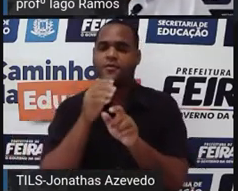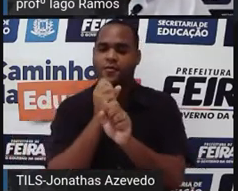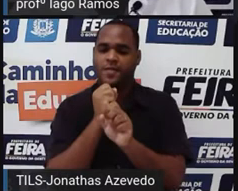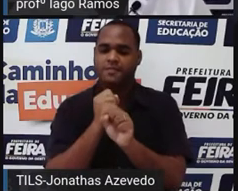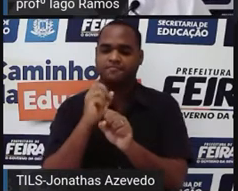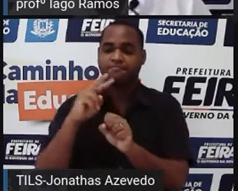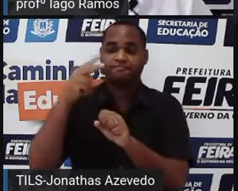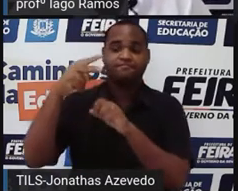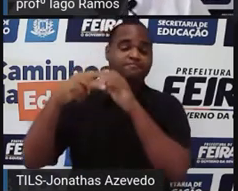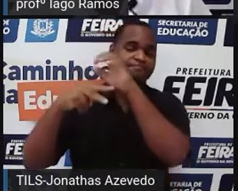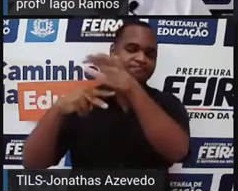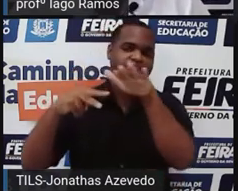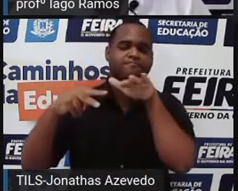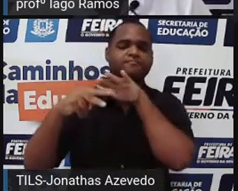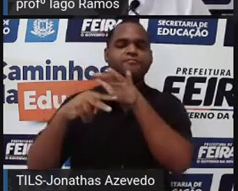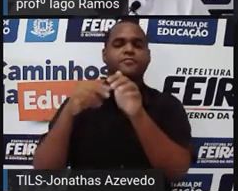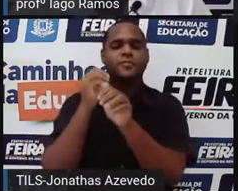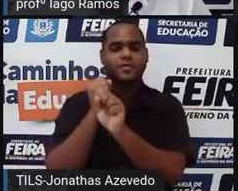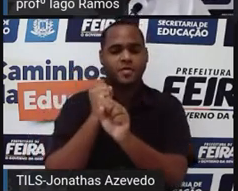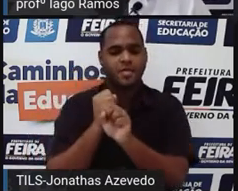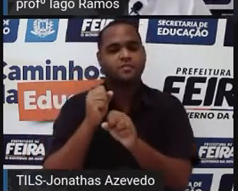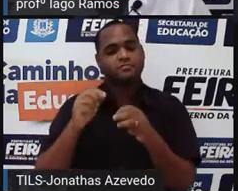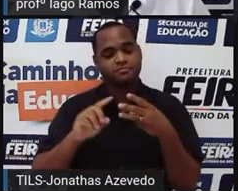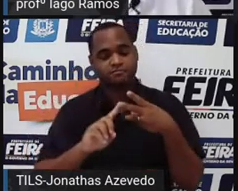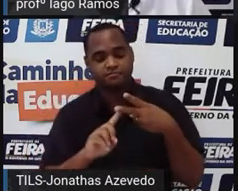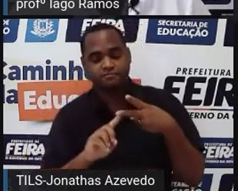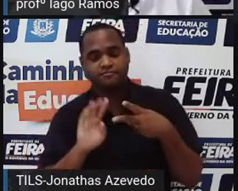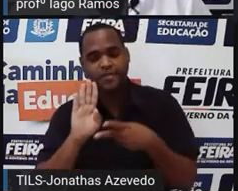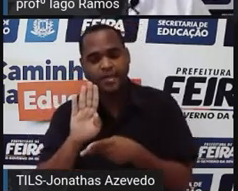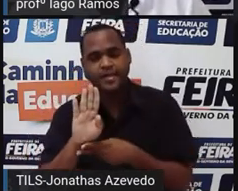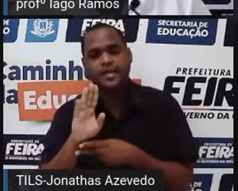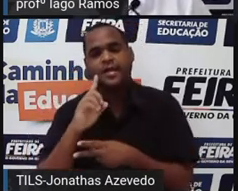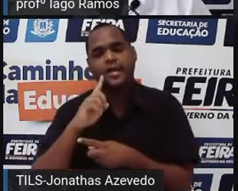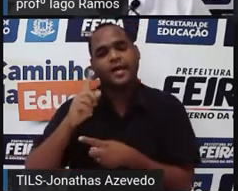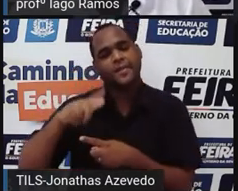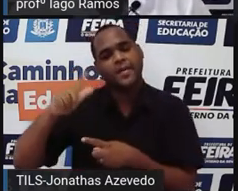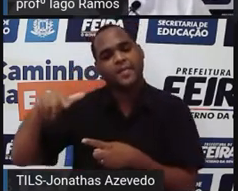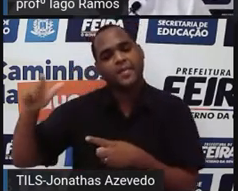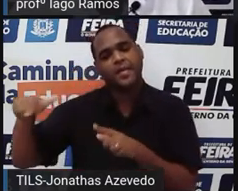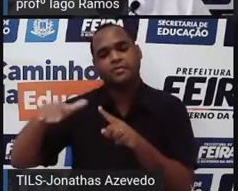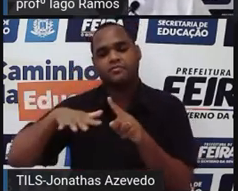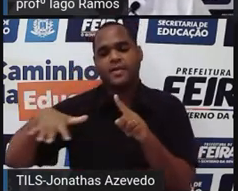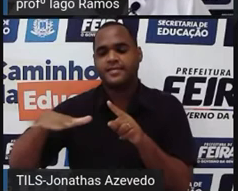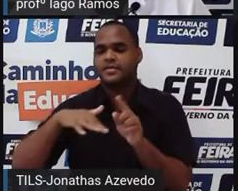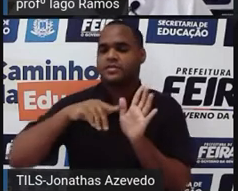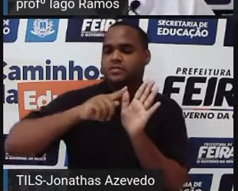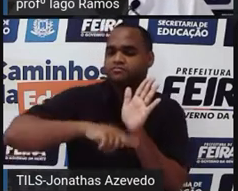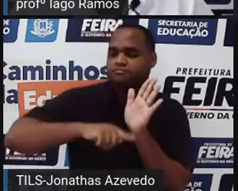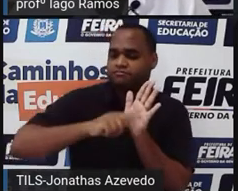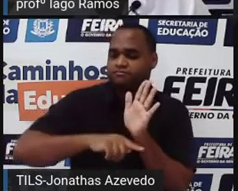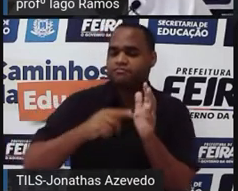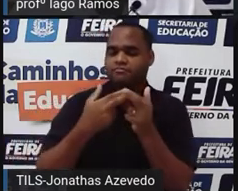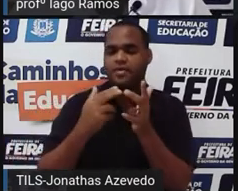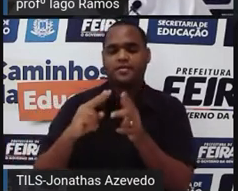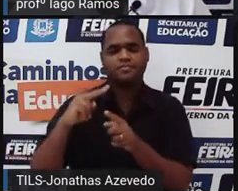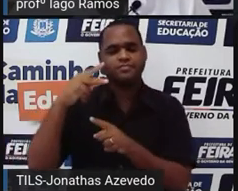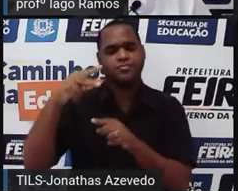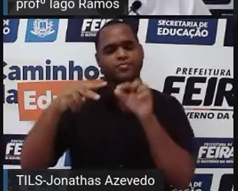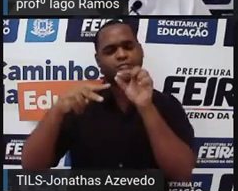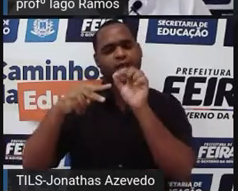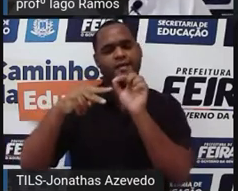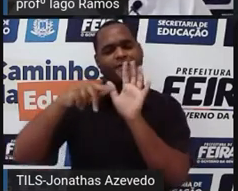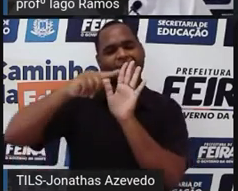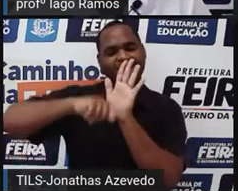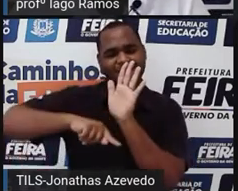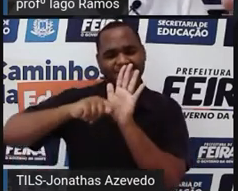expoentes, e na letra B tem, repetir a base e subtrair os expoentes. O que é que está